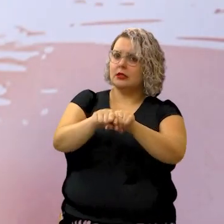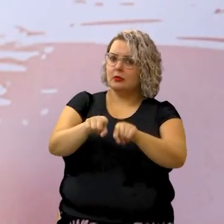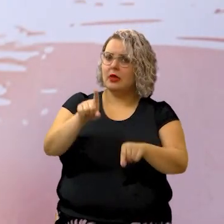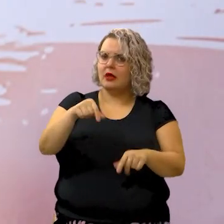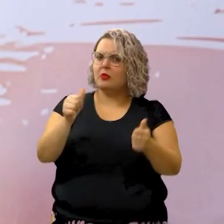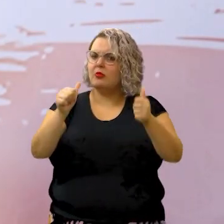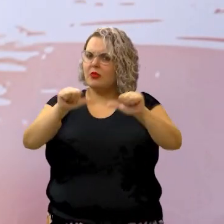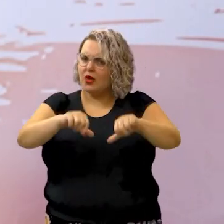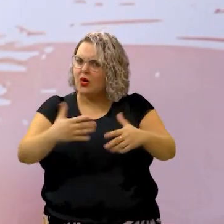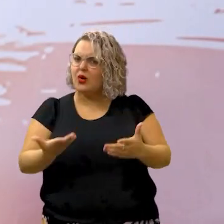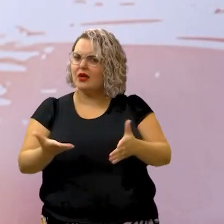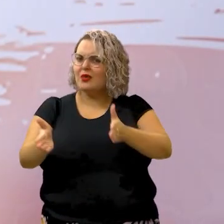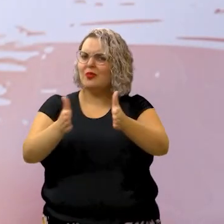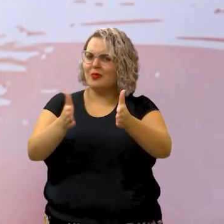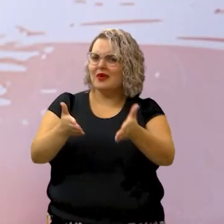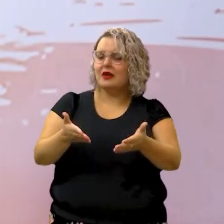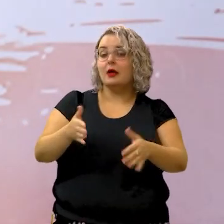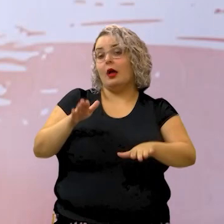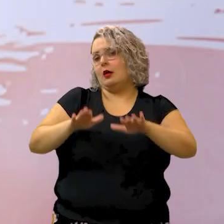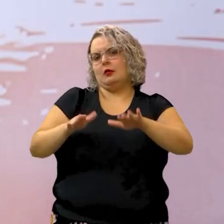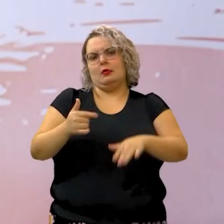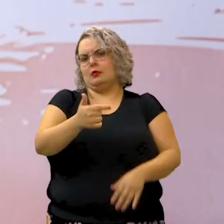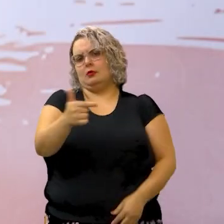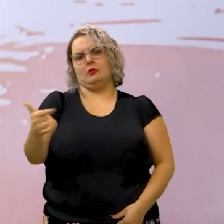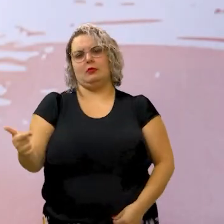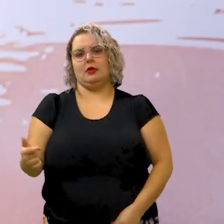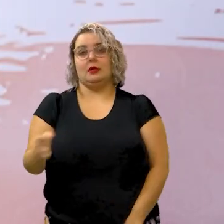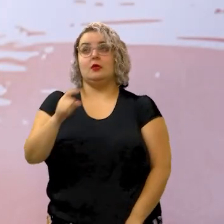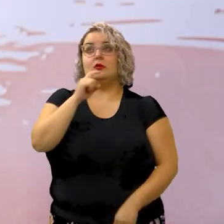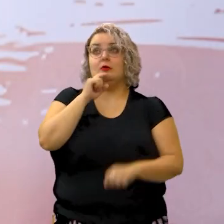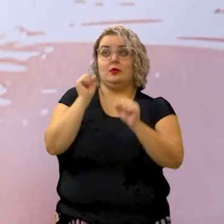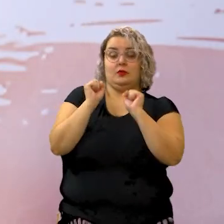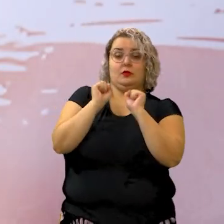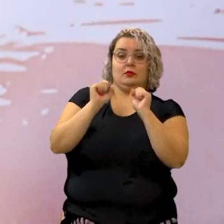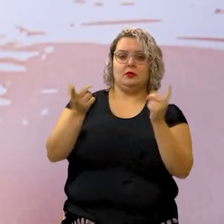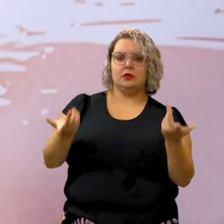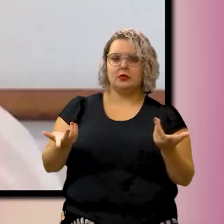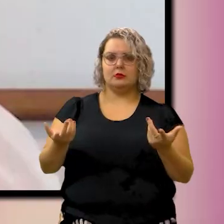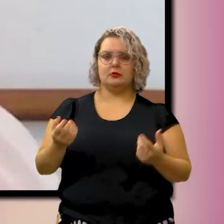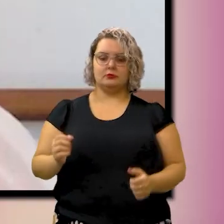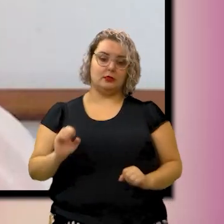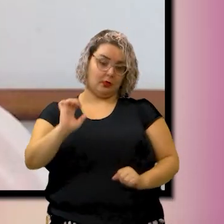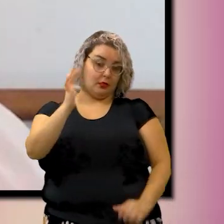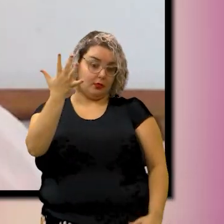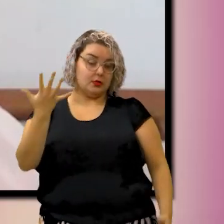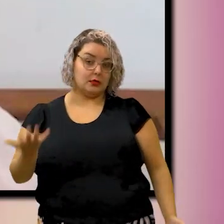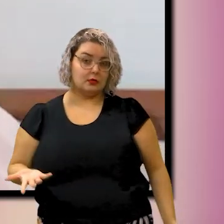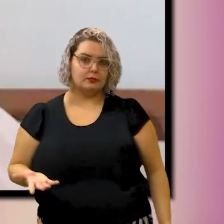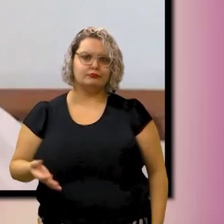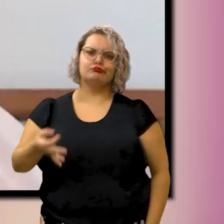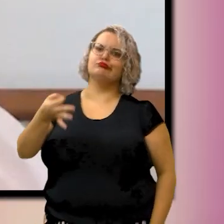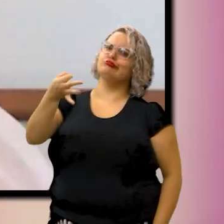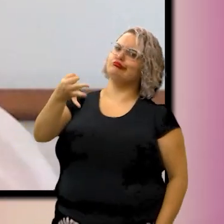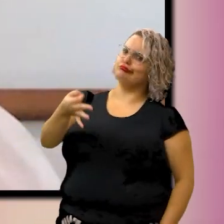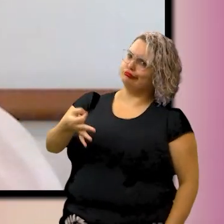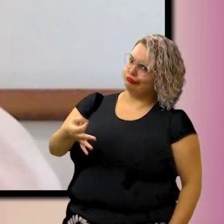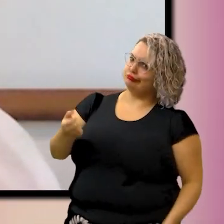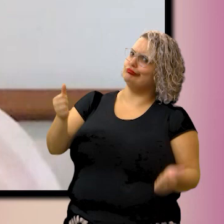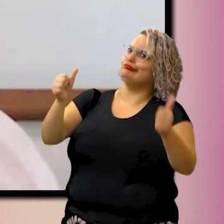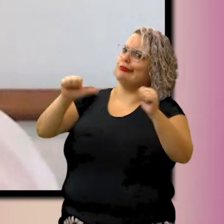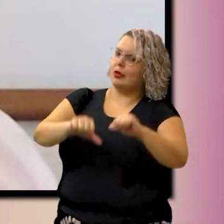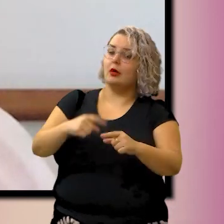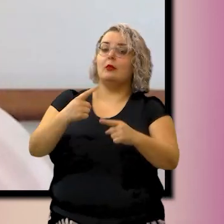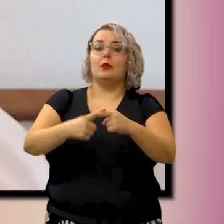acaba piorando a situação, porque nem sempre a gente vai ter o ar-condicionado ligado, né? Com certeza piora, porque